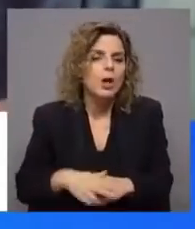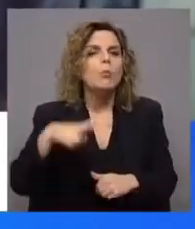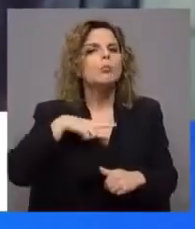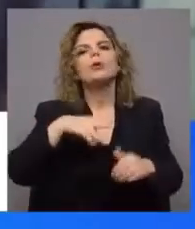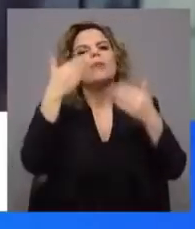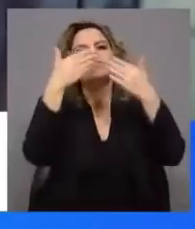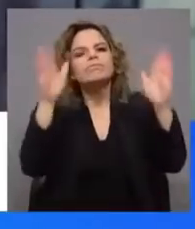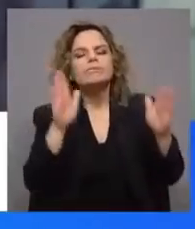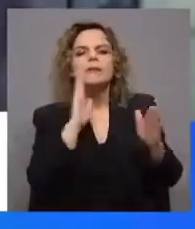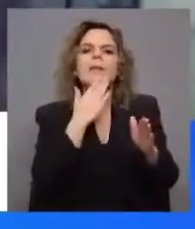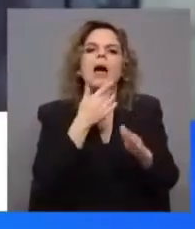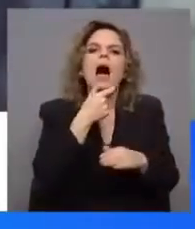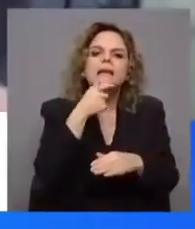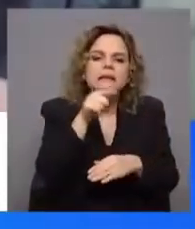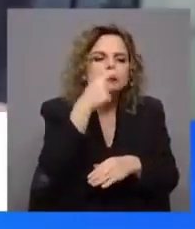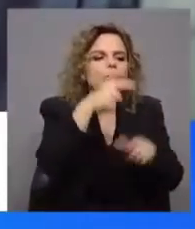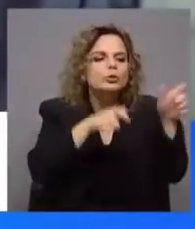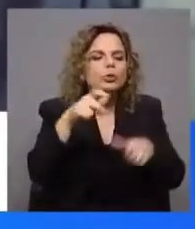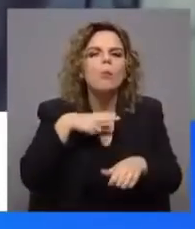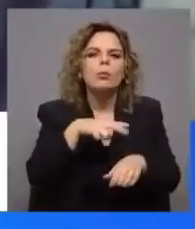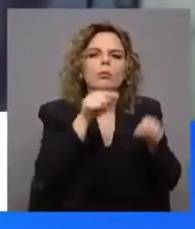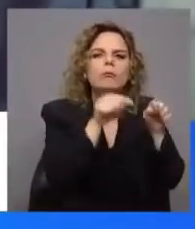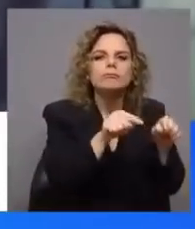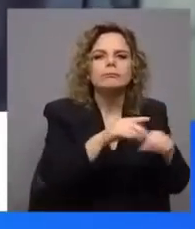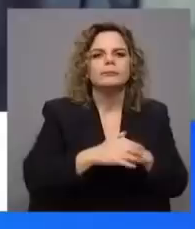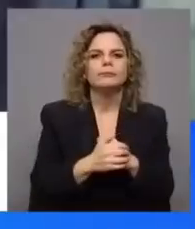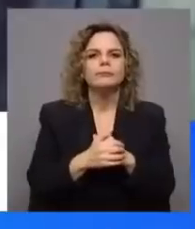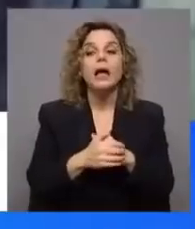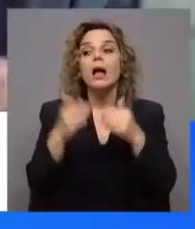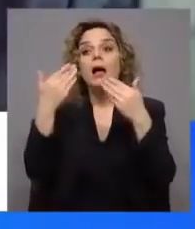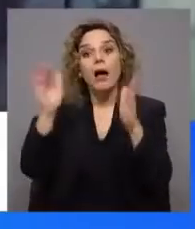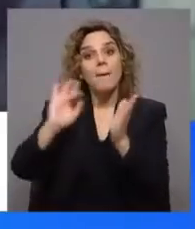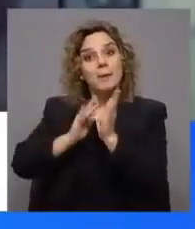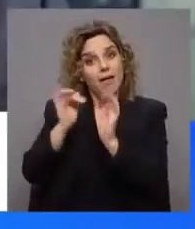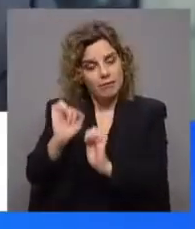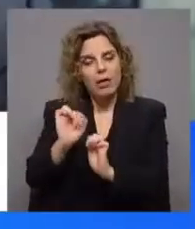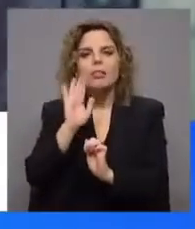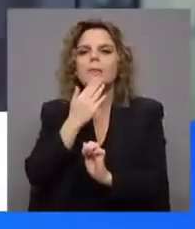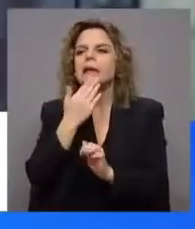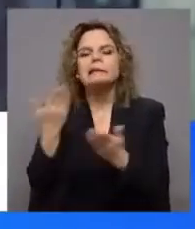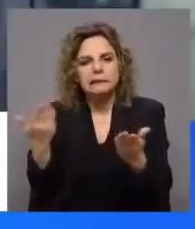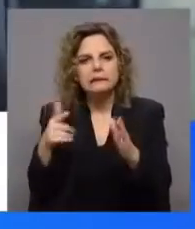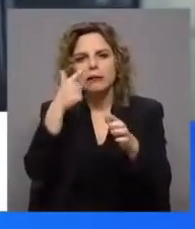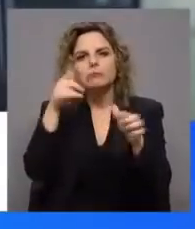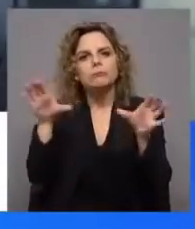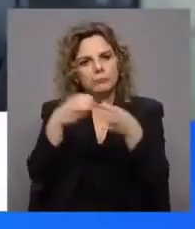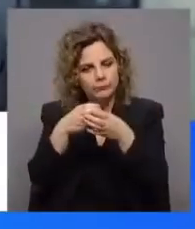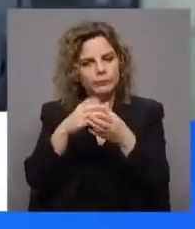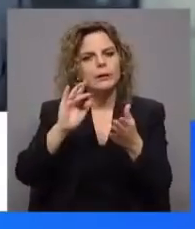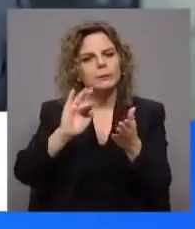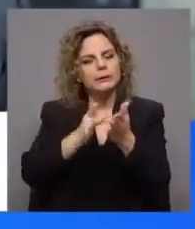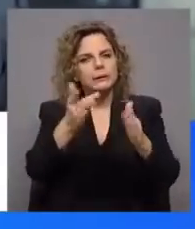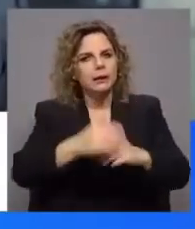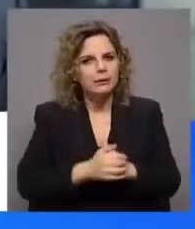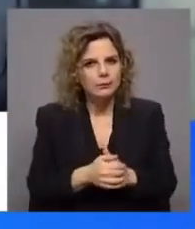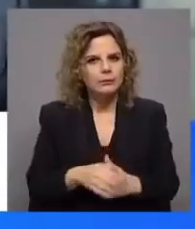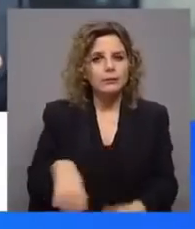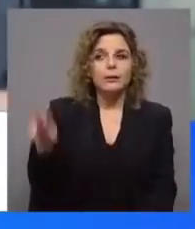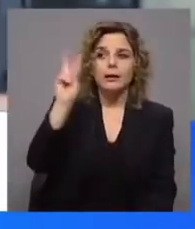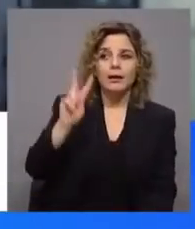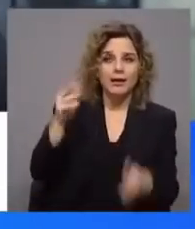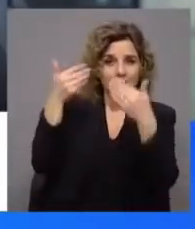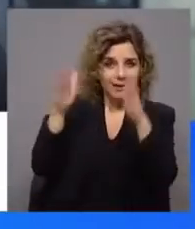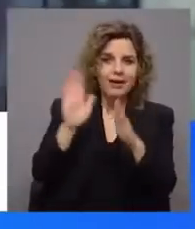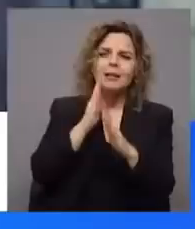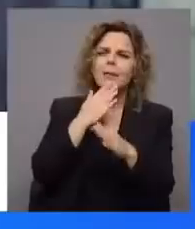Portugal depende do povo de Portugal. A democracia do Brasil depende do povo brasileiro. E a democracia da Venezuela depende